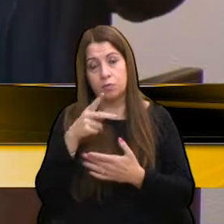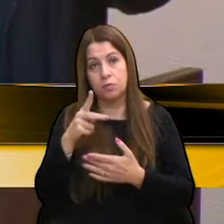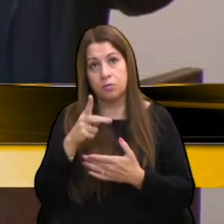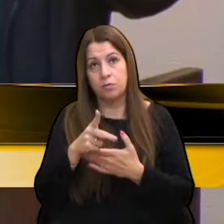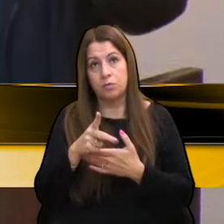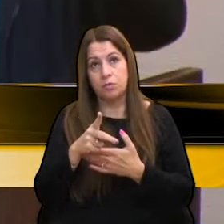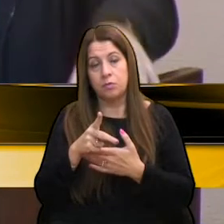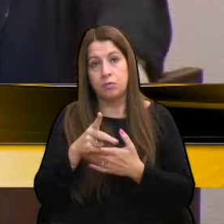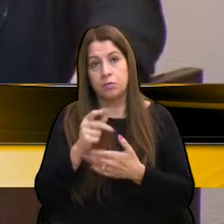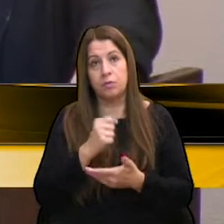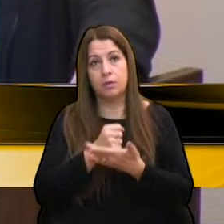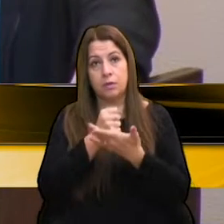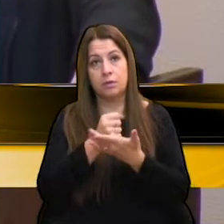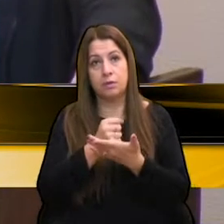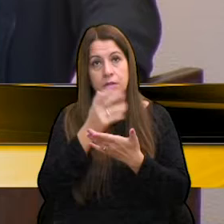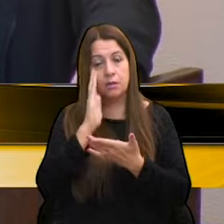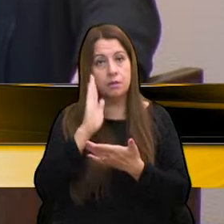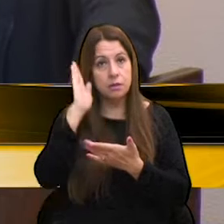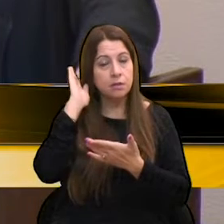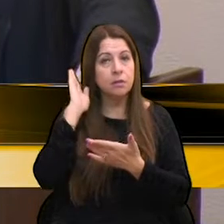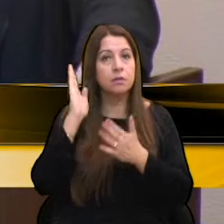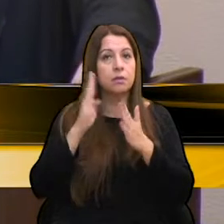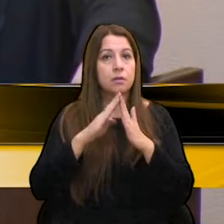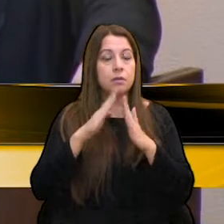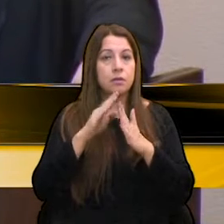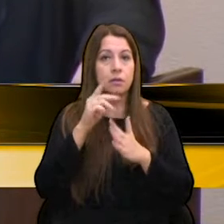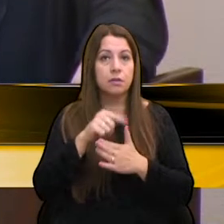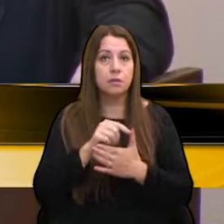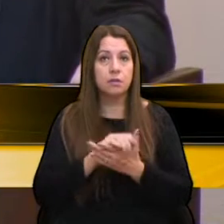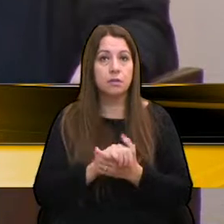deles era assessor do Daniel aqui na casa,